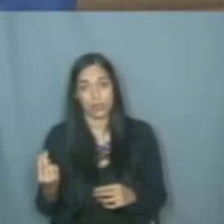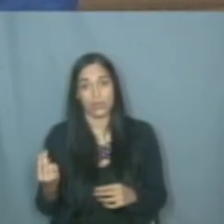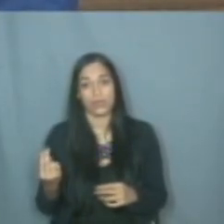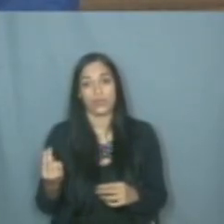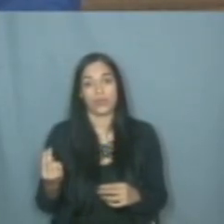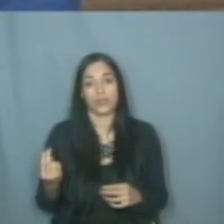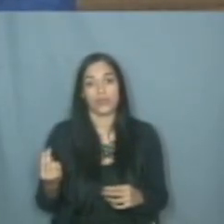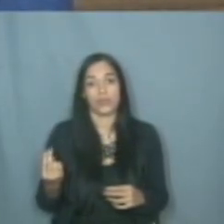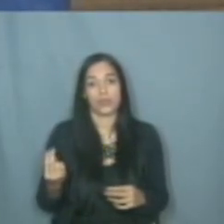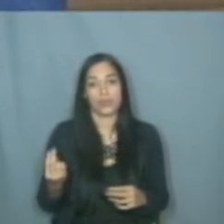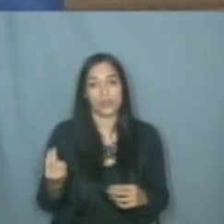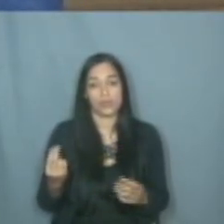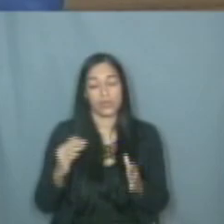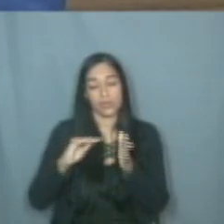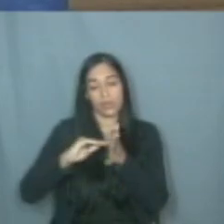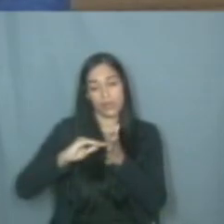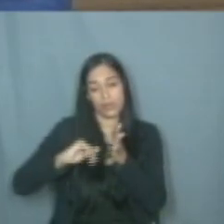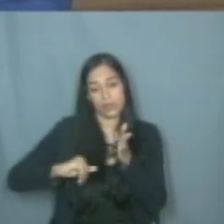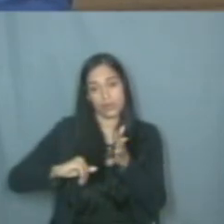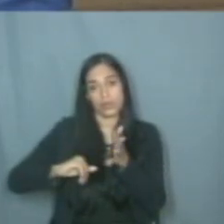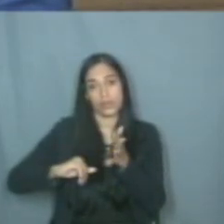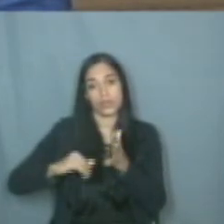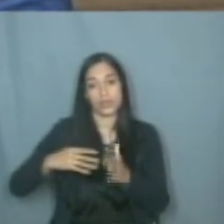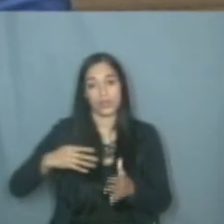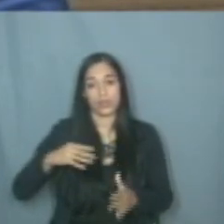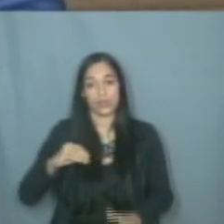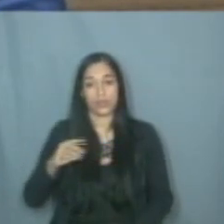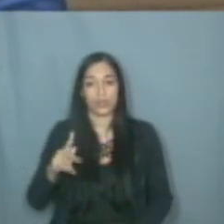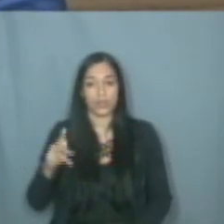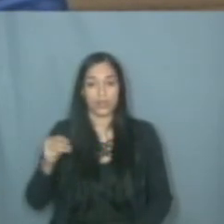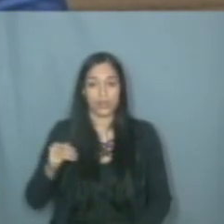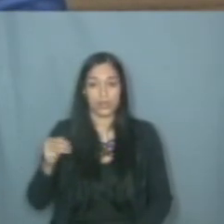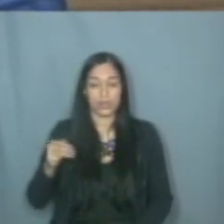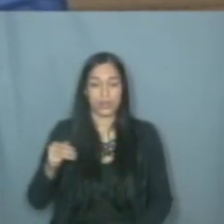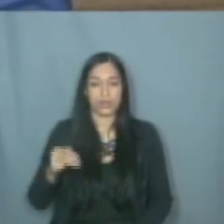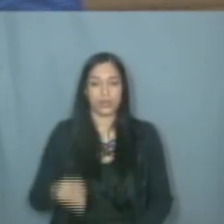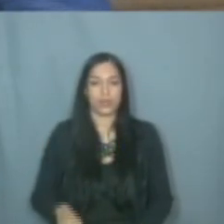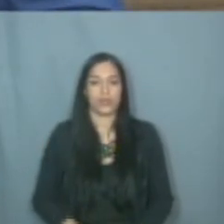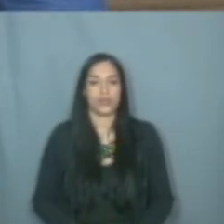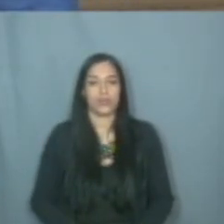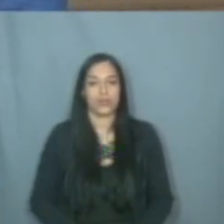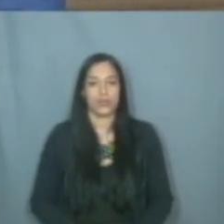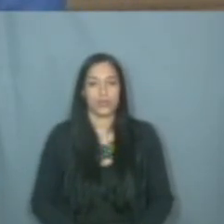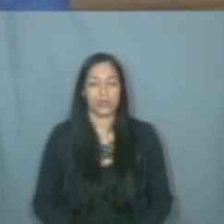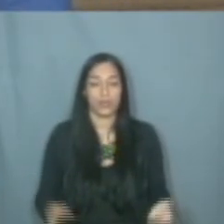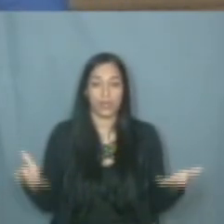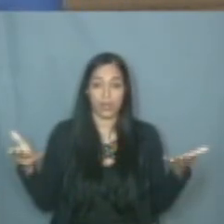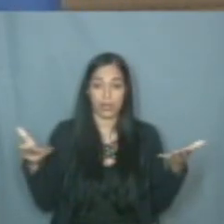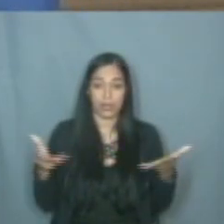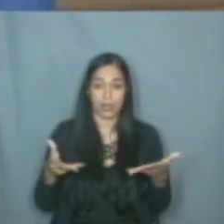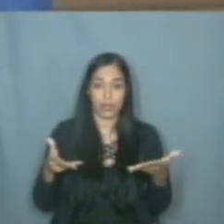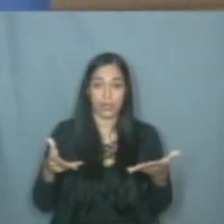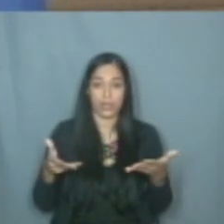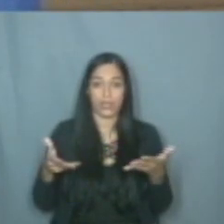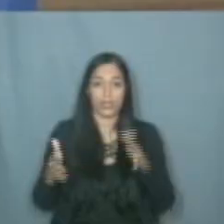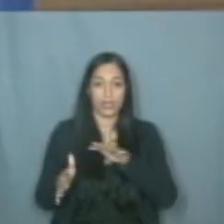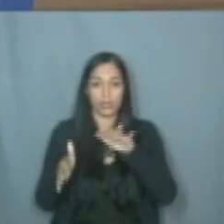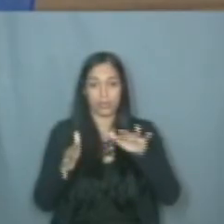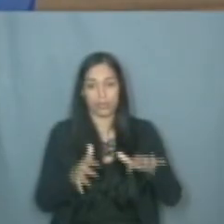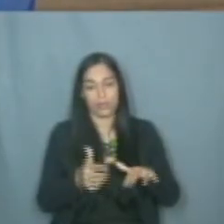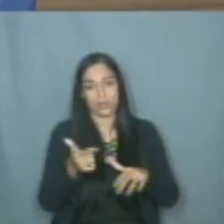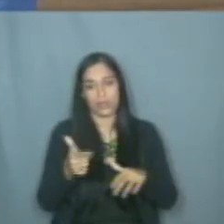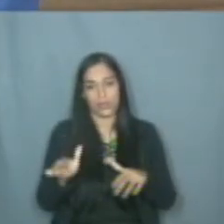isso não seja feito, que retire o radar de 40 km por hora. Agora, passando para o próximo